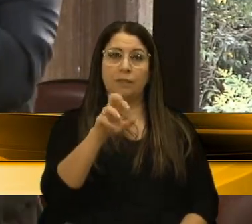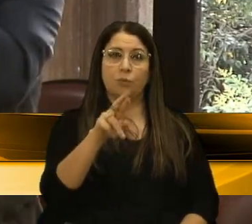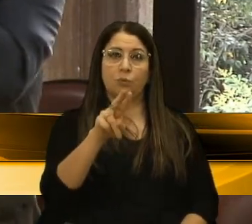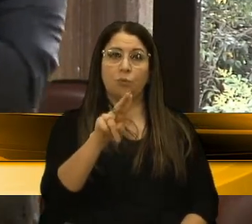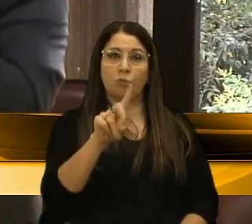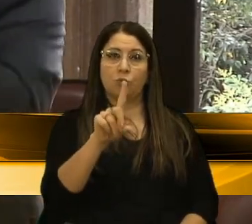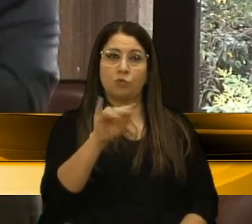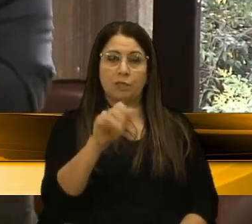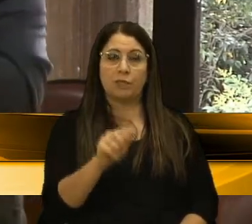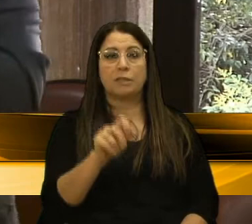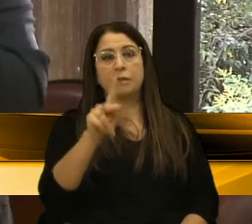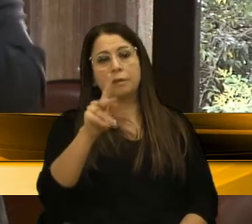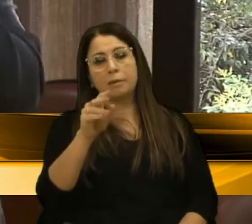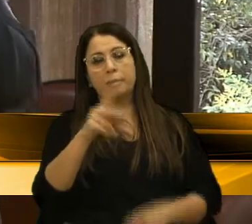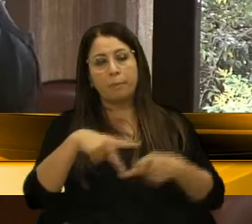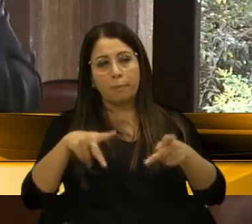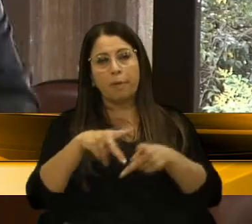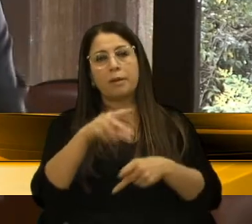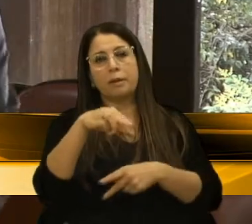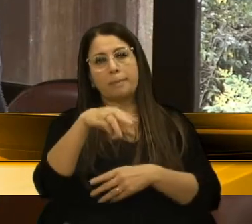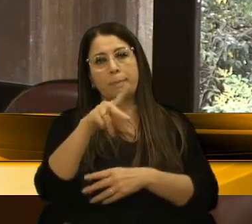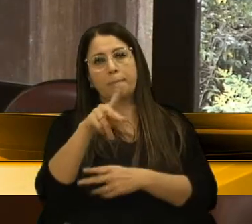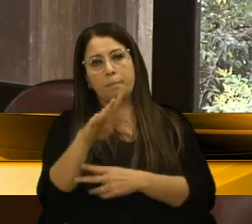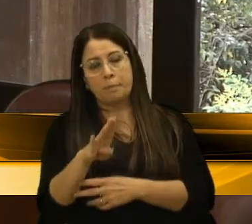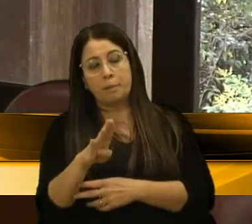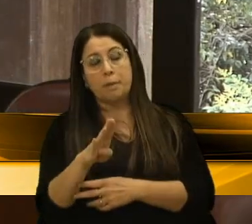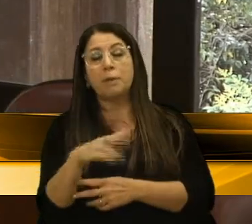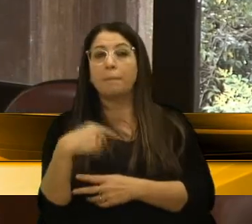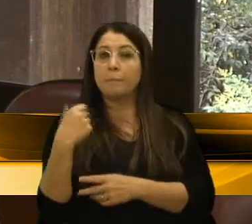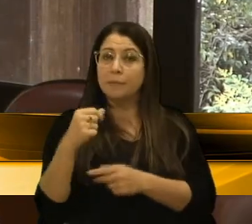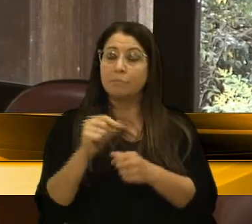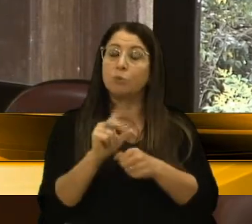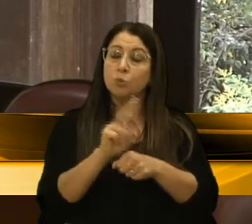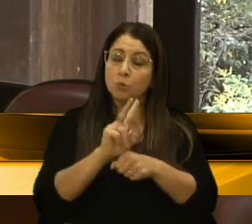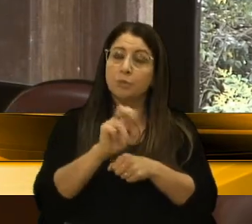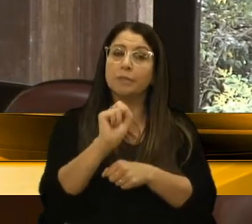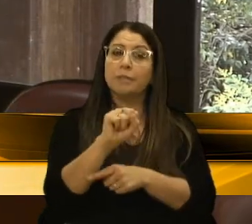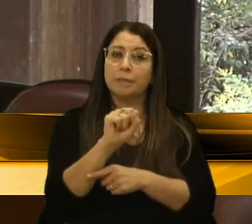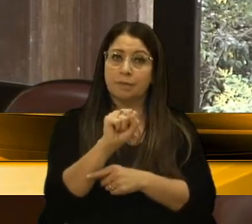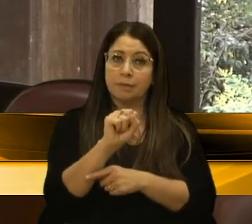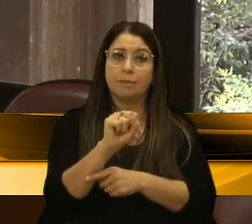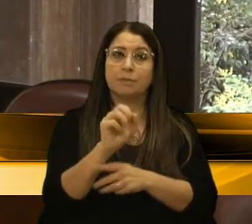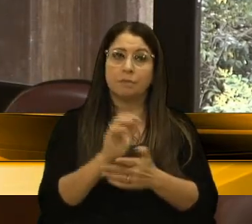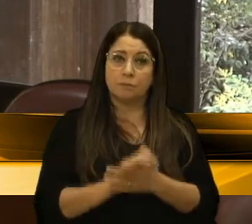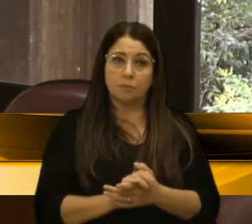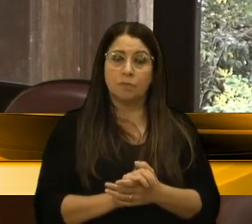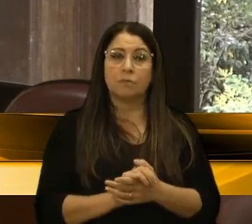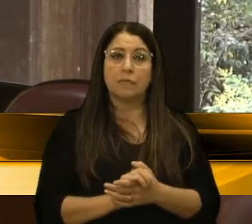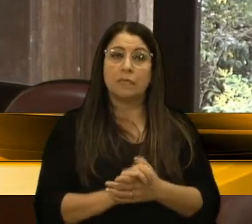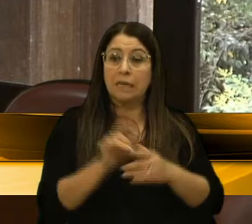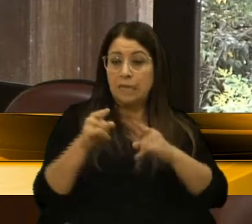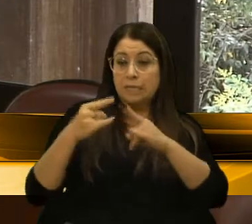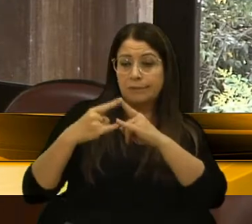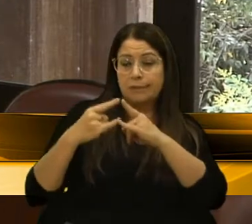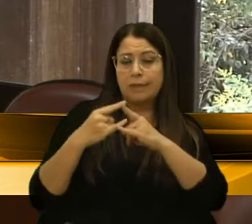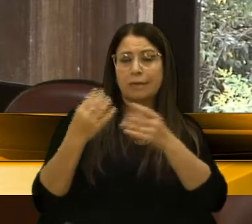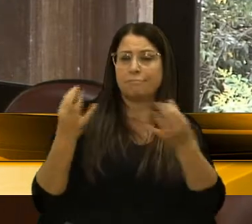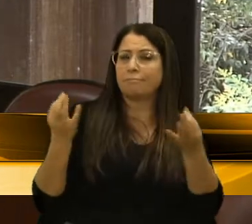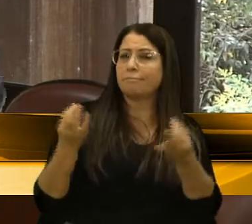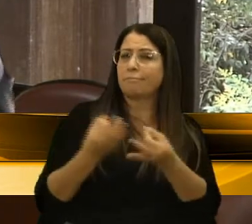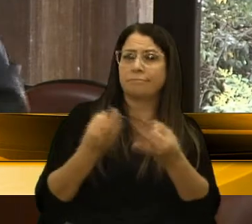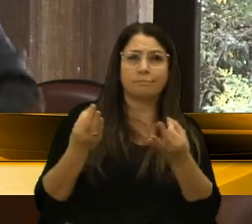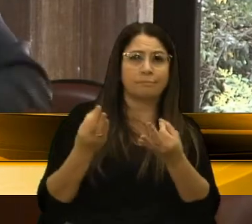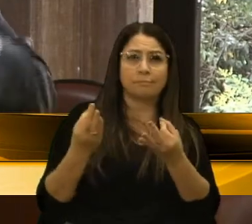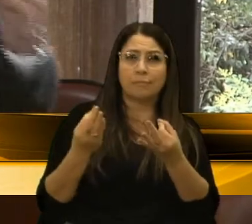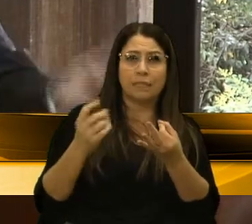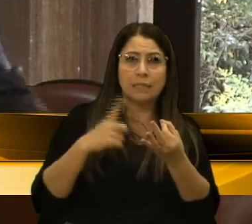MPB, nós precisamos, enquanto municipalidade, cuidar, sim, desta entidade maravilhosa, que